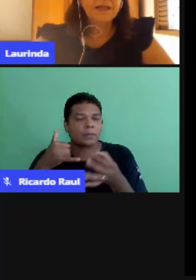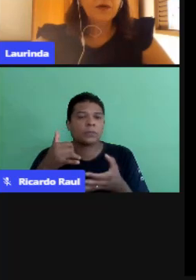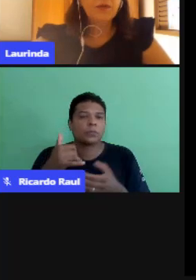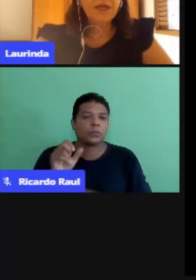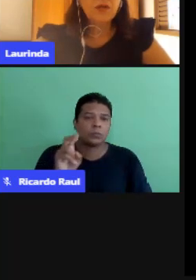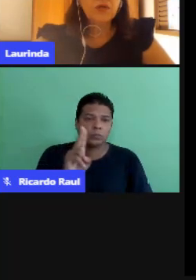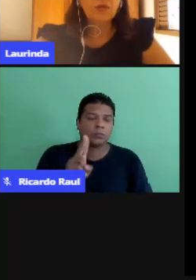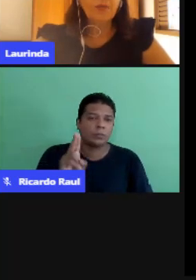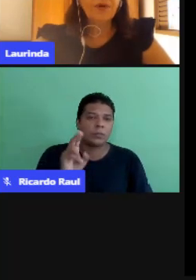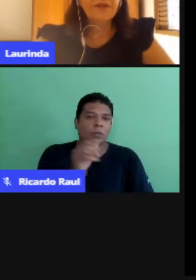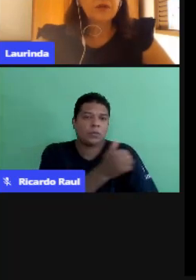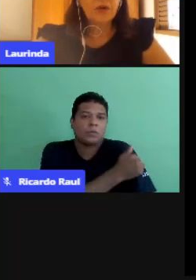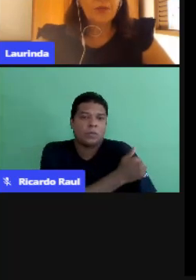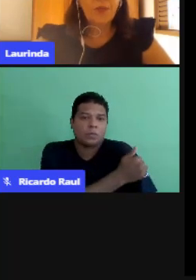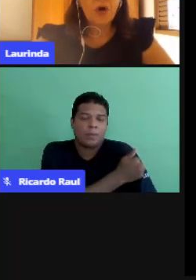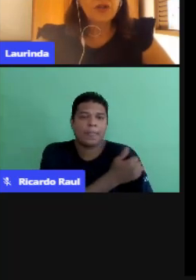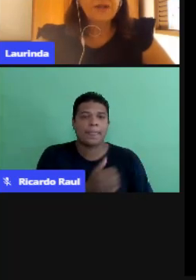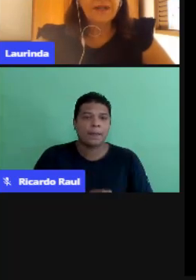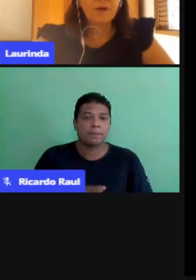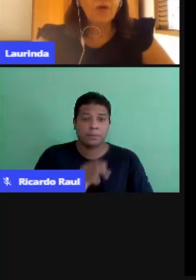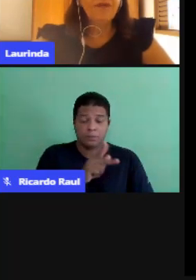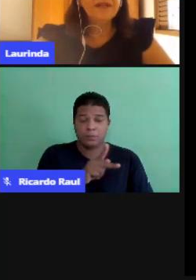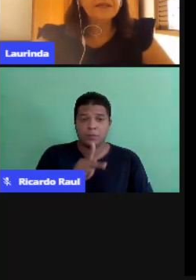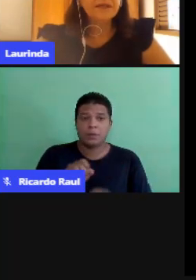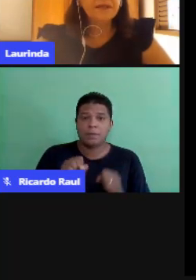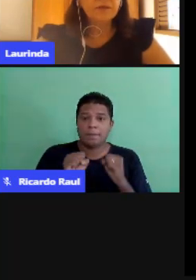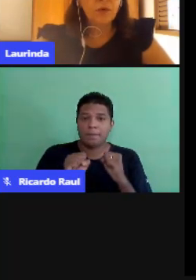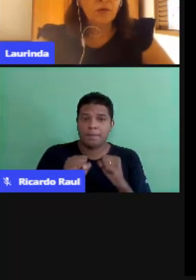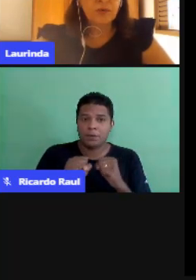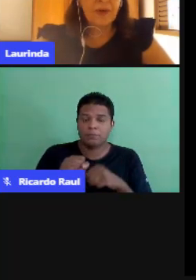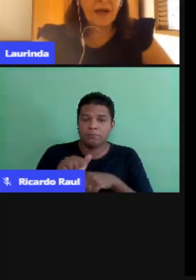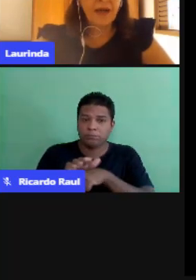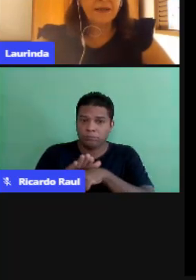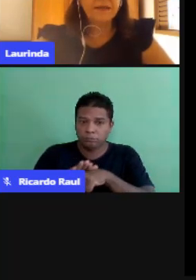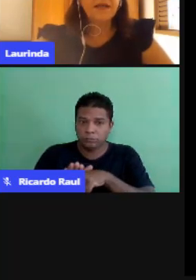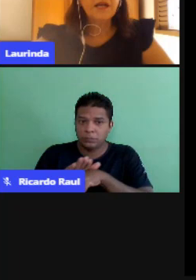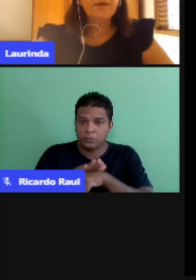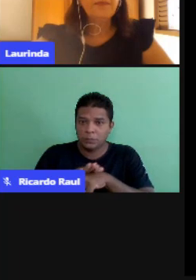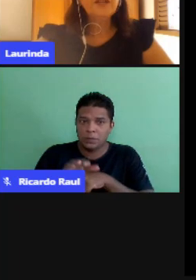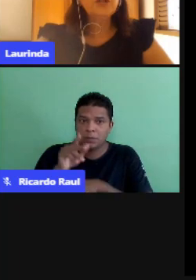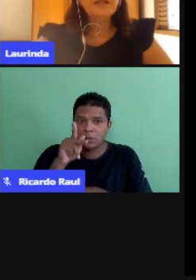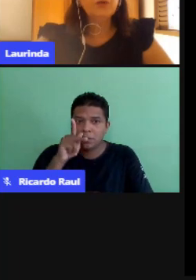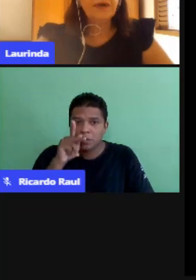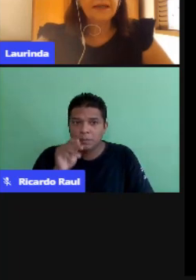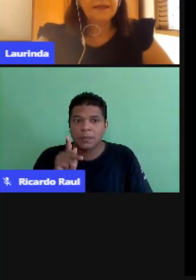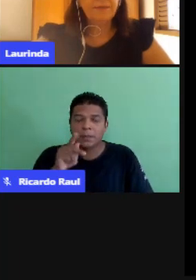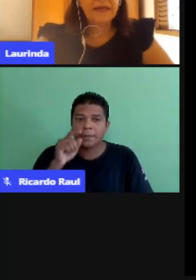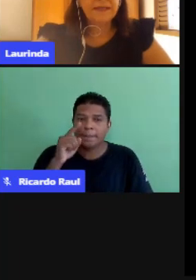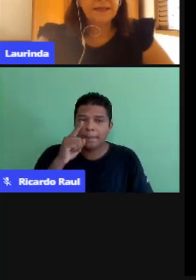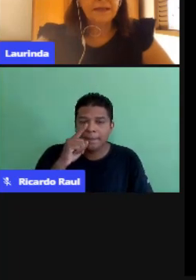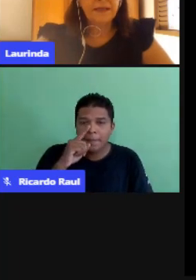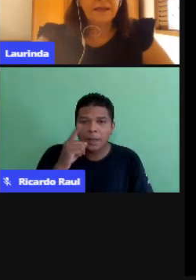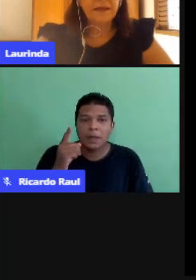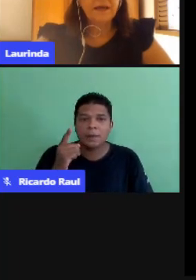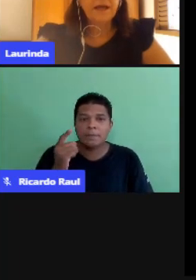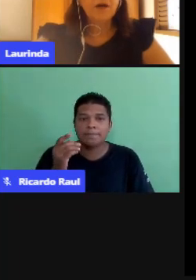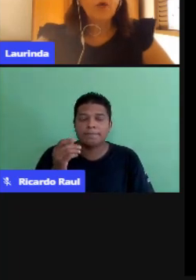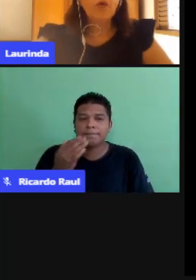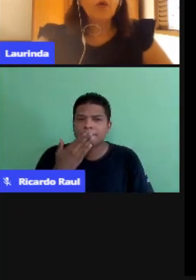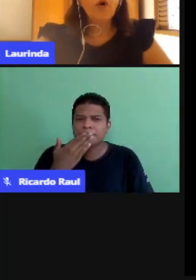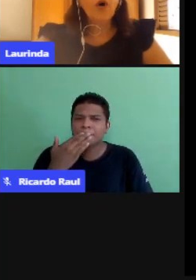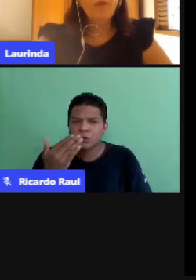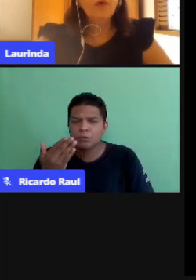aluno. Então, isso o professor pode estar conversando com os pais, pedindo essa